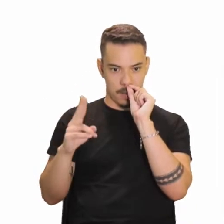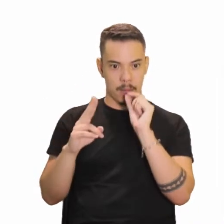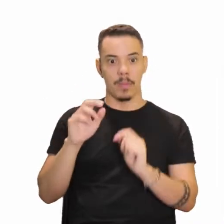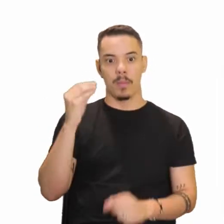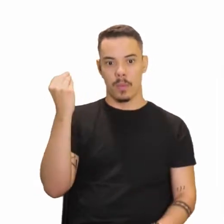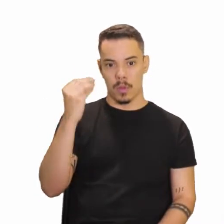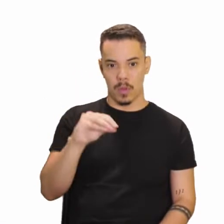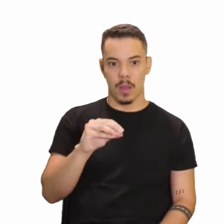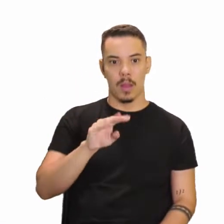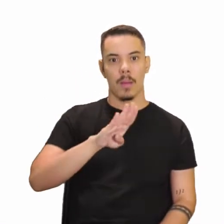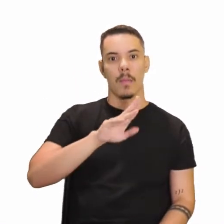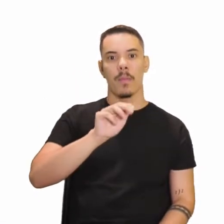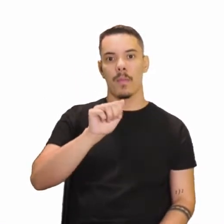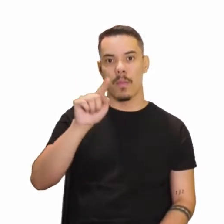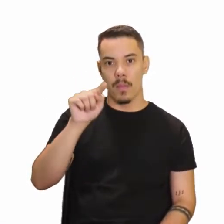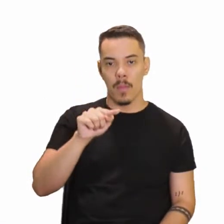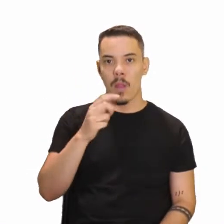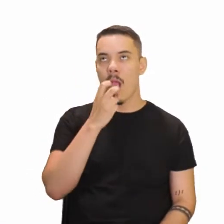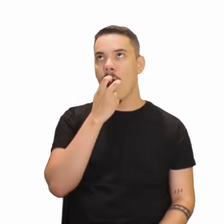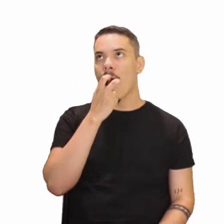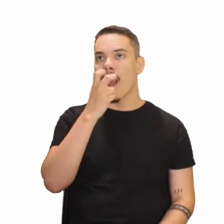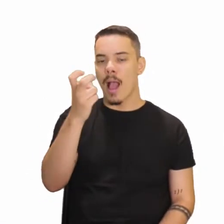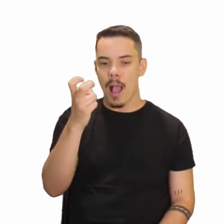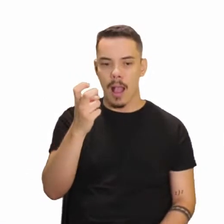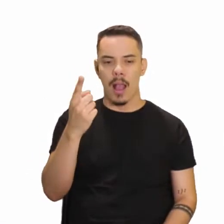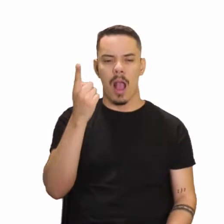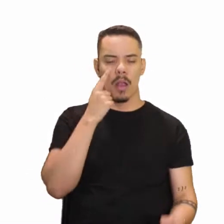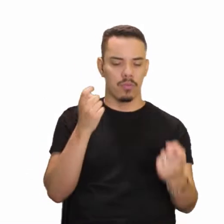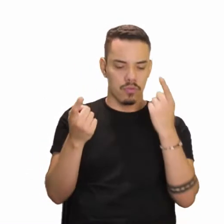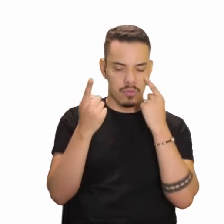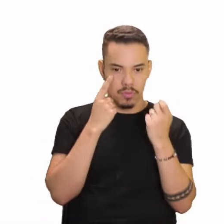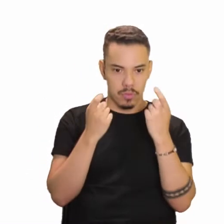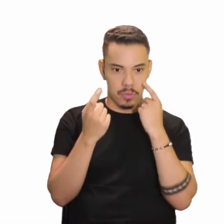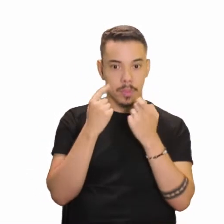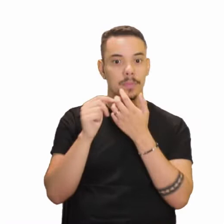então vai começar a usar o quê